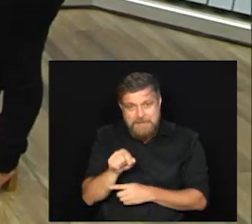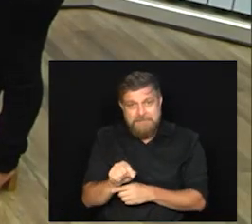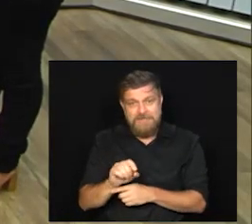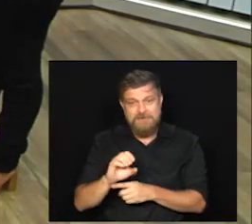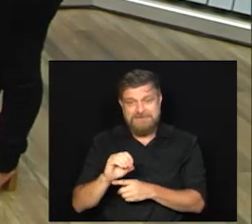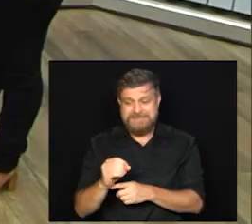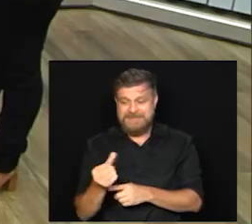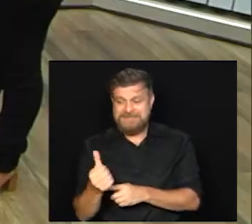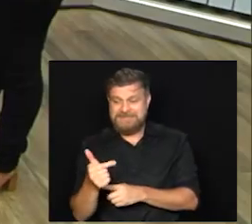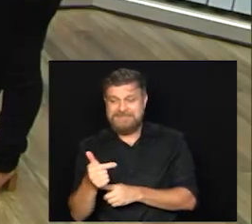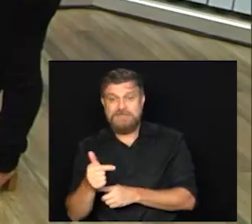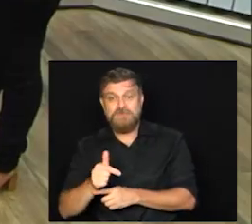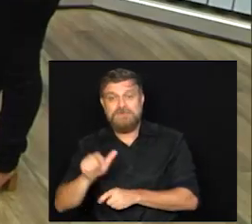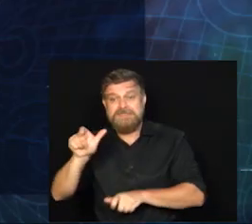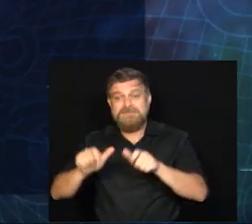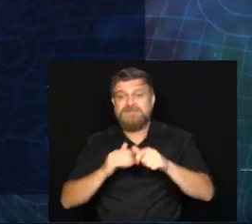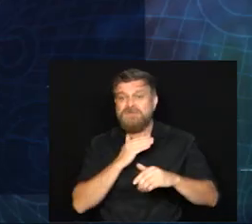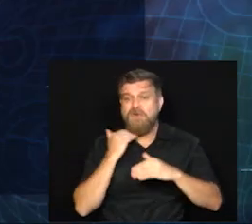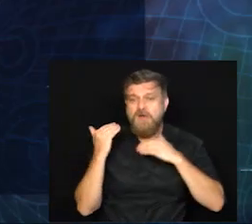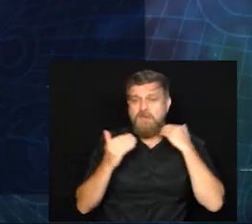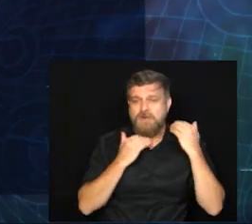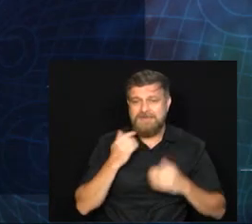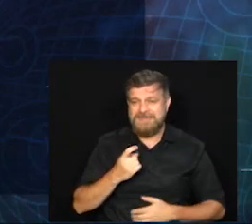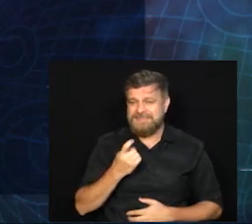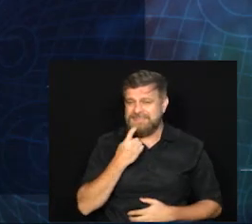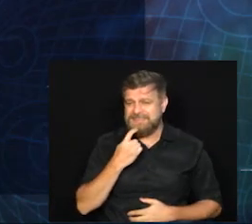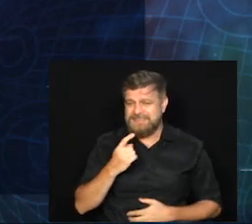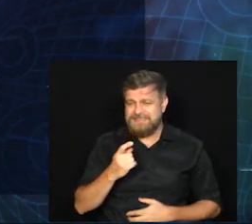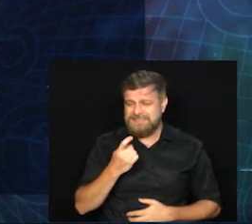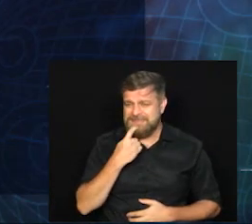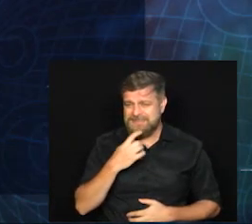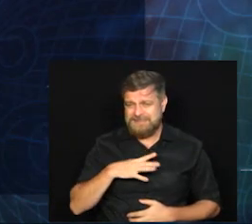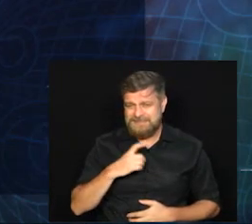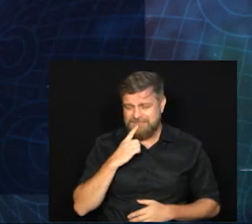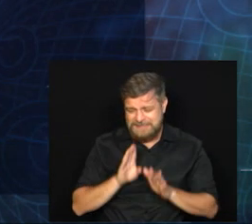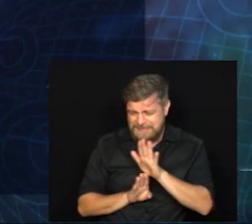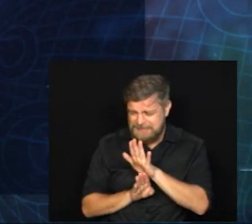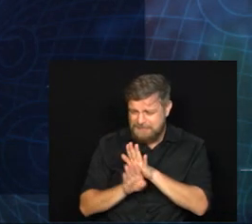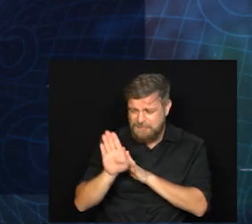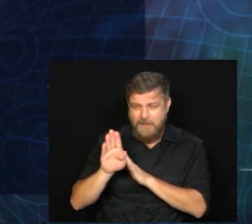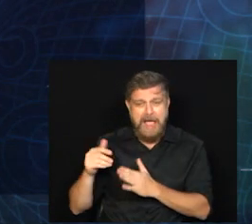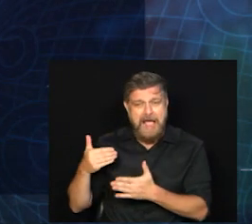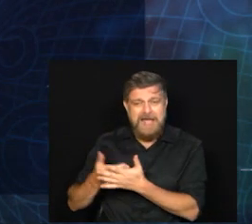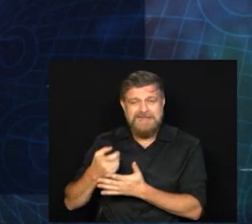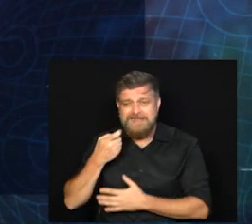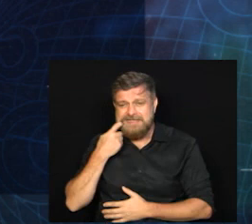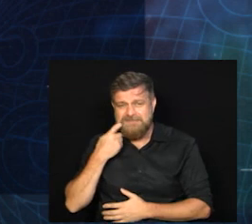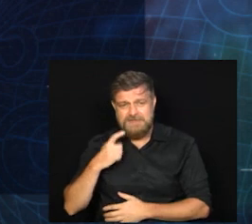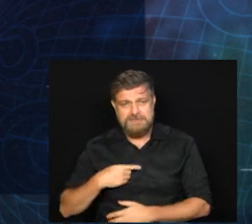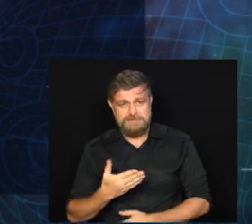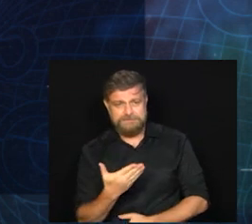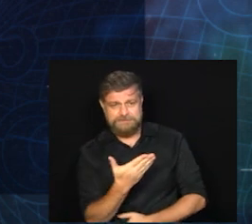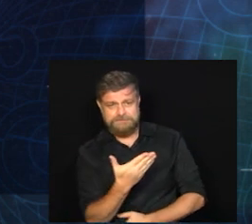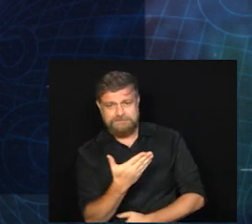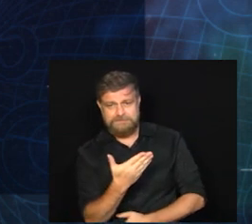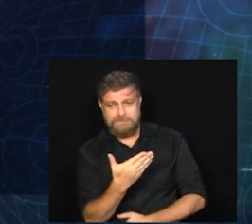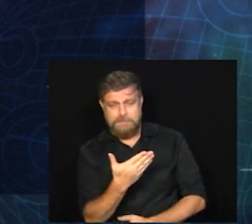176.062 óbitos e Campinas lidera esse ranking que até a última sexta-feira marcava